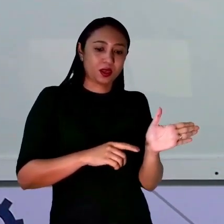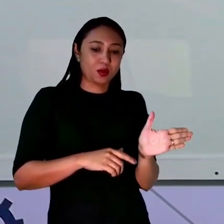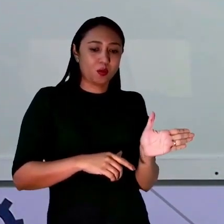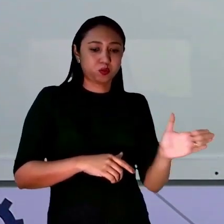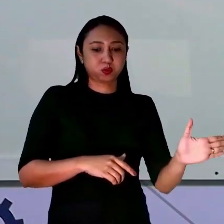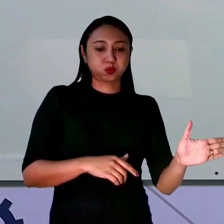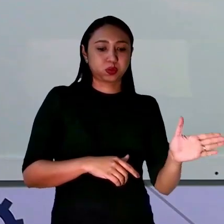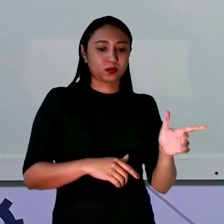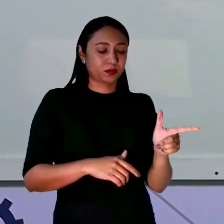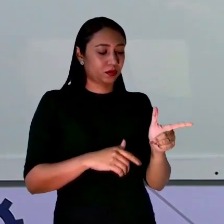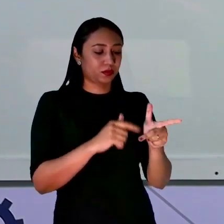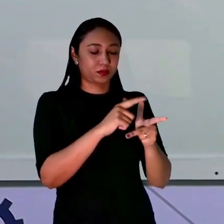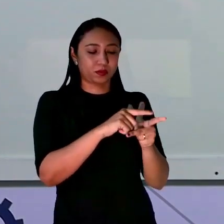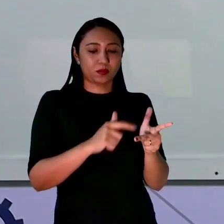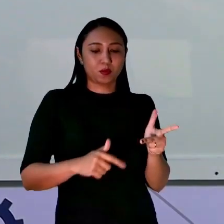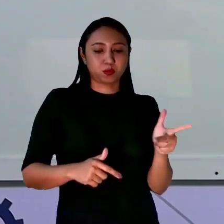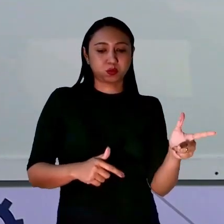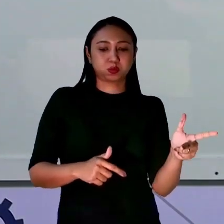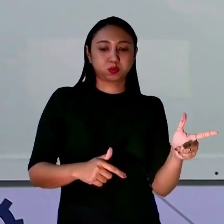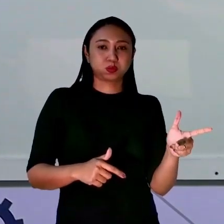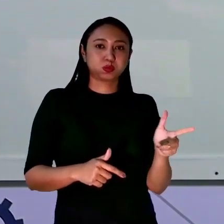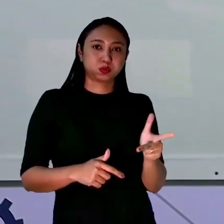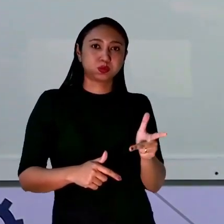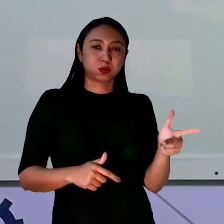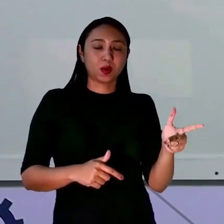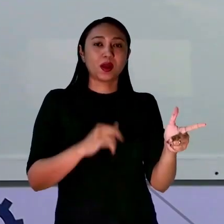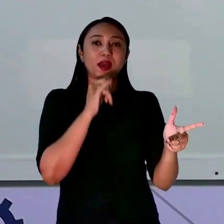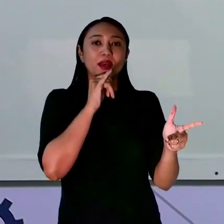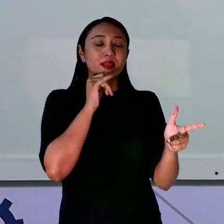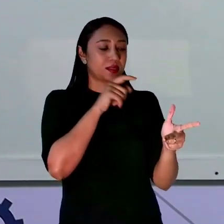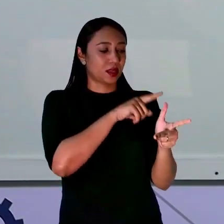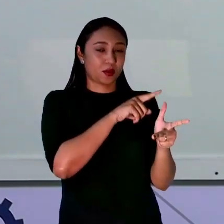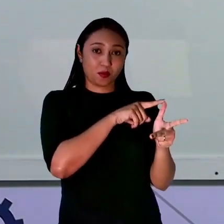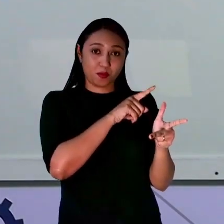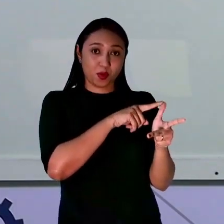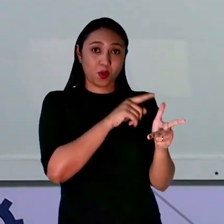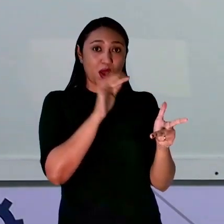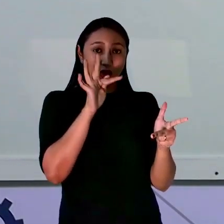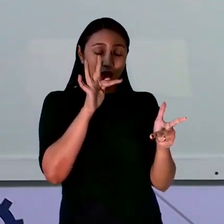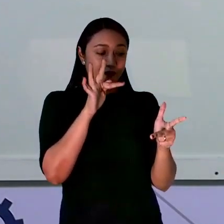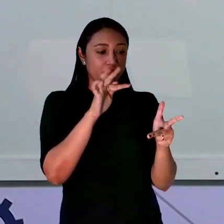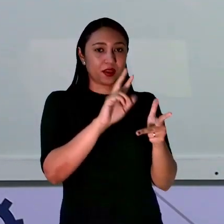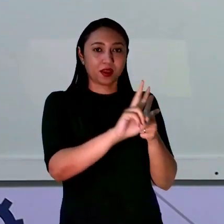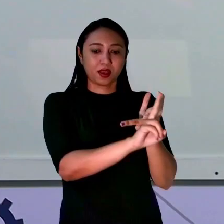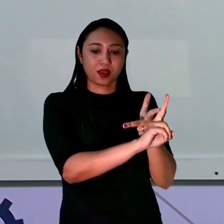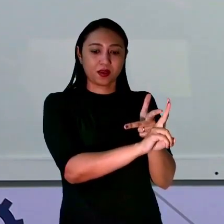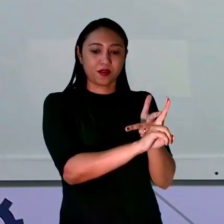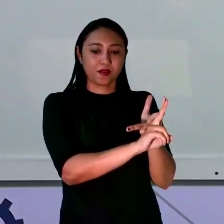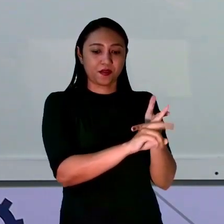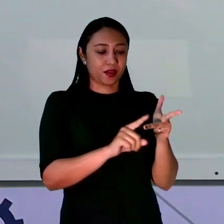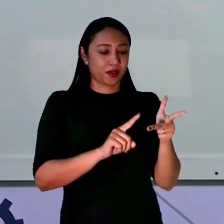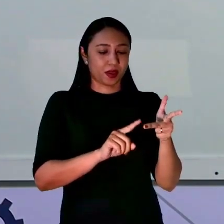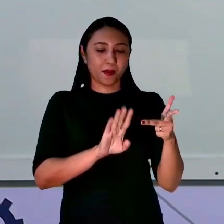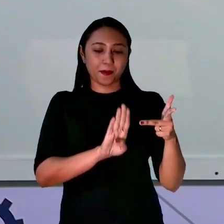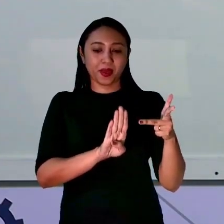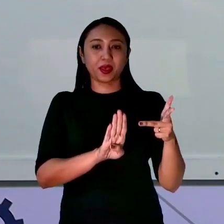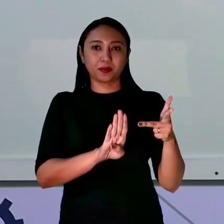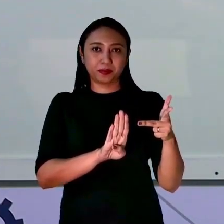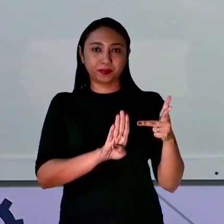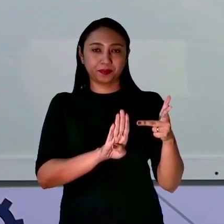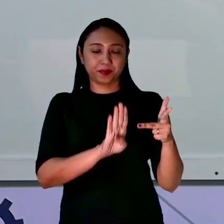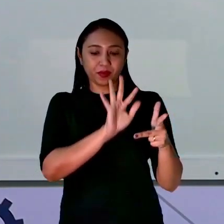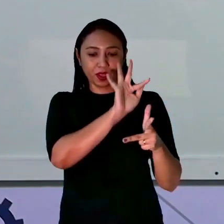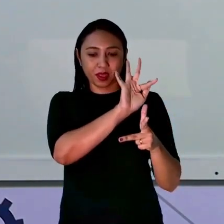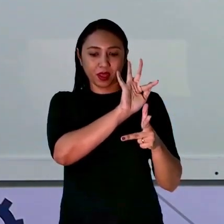Vasco, FBV. Tá, tem faça bom vestibular, também te ajuda. Esse dedo é o do campo, esse dedo